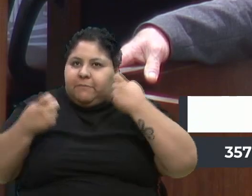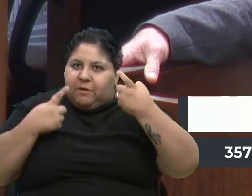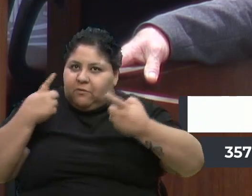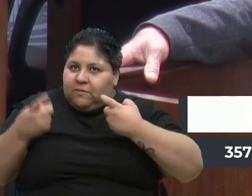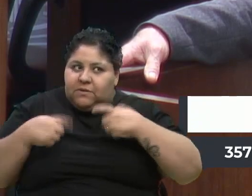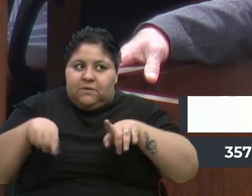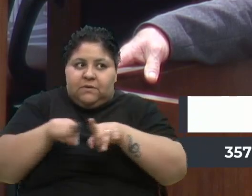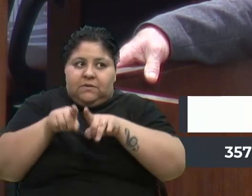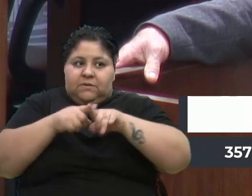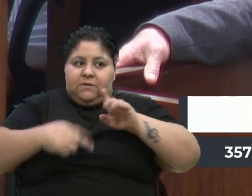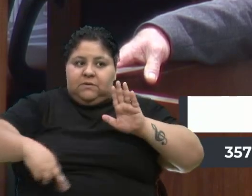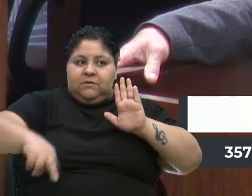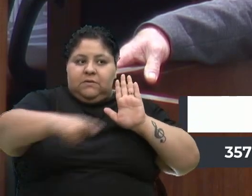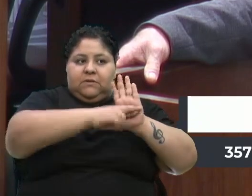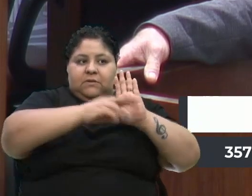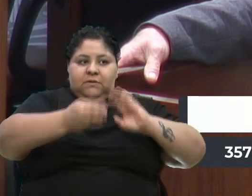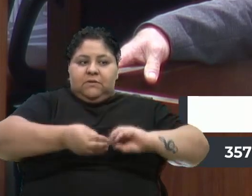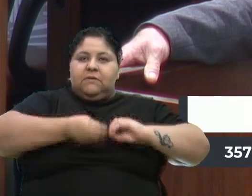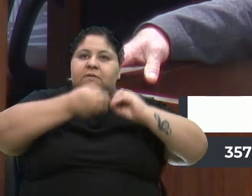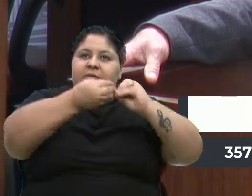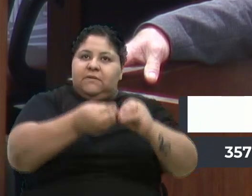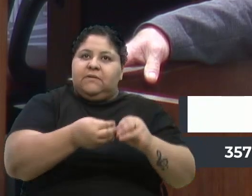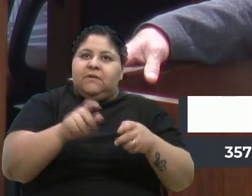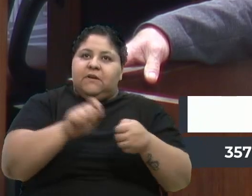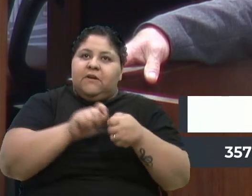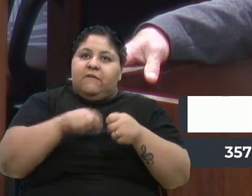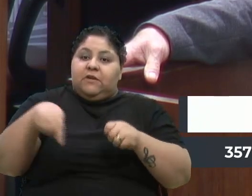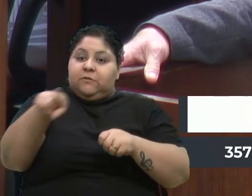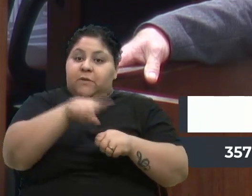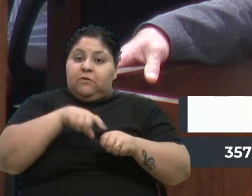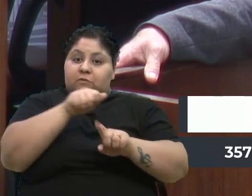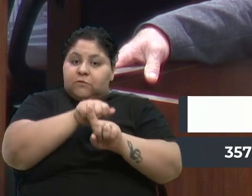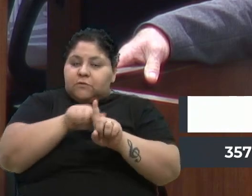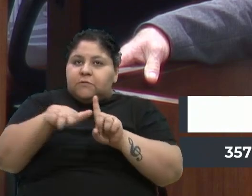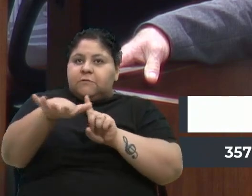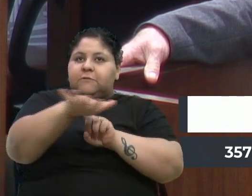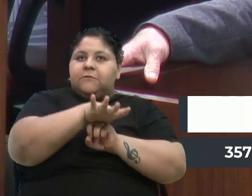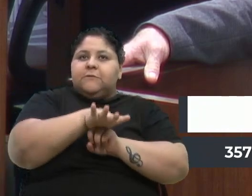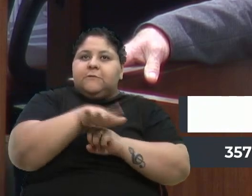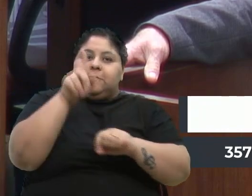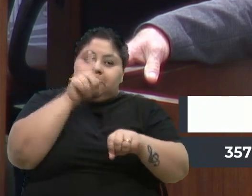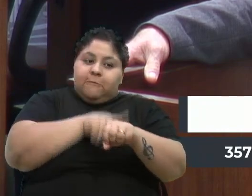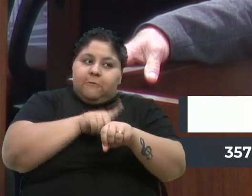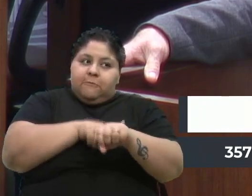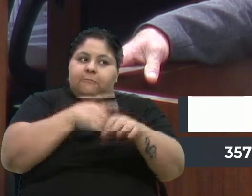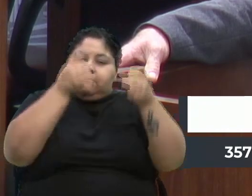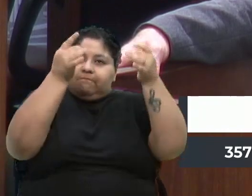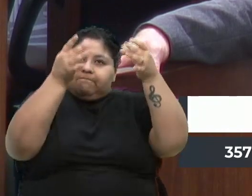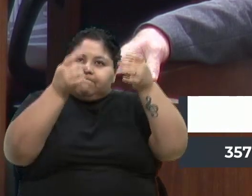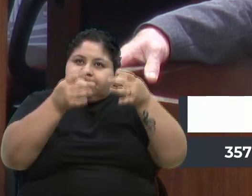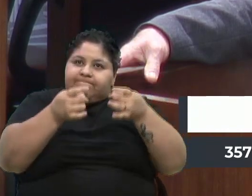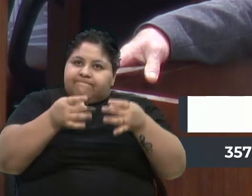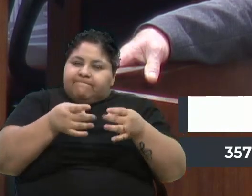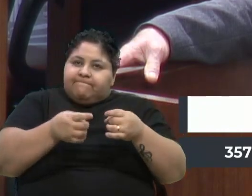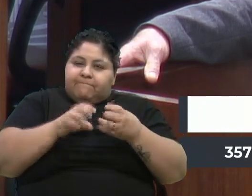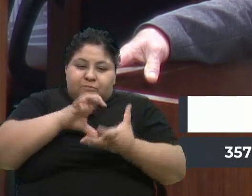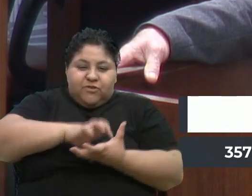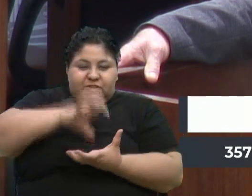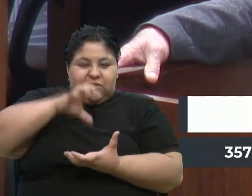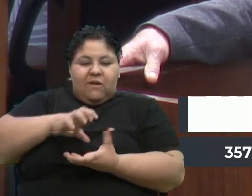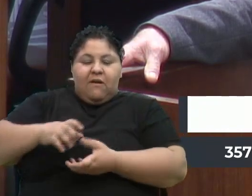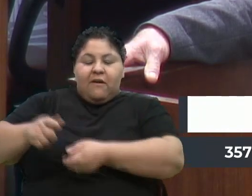da entrega que ele faz para a nossa sociedade. Então foram momentos especiais, os idosos